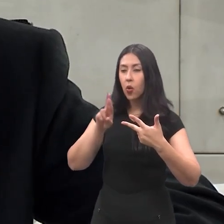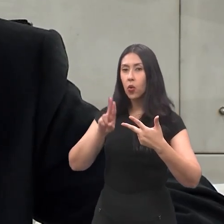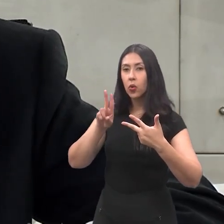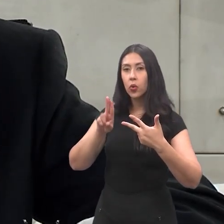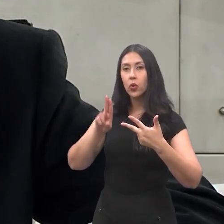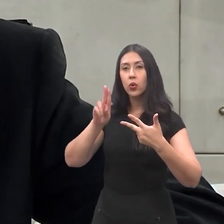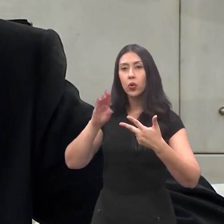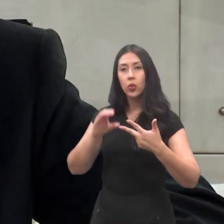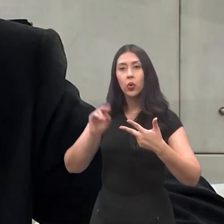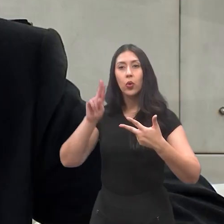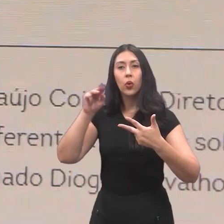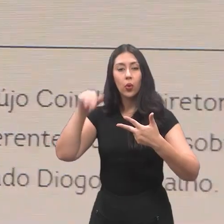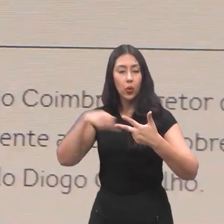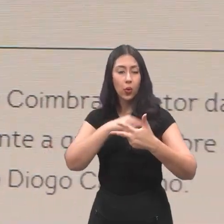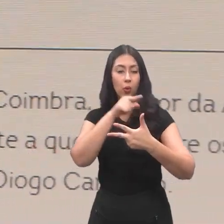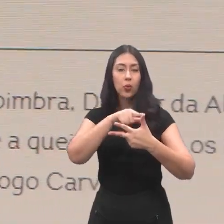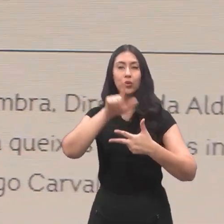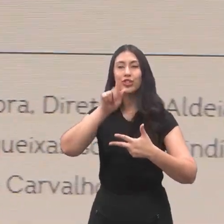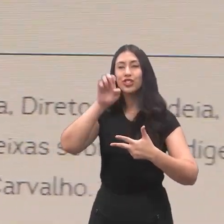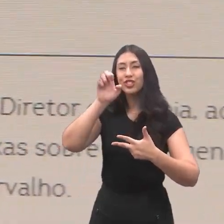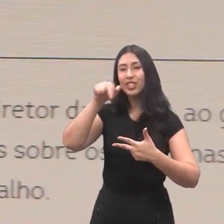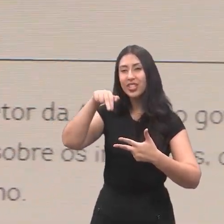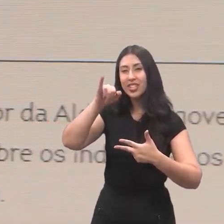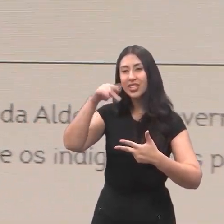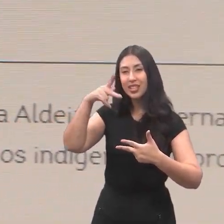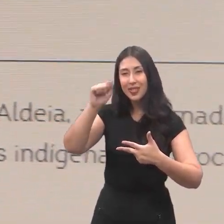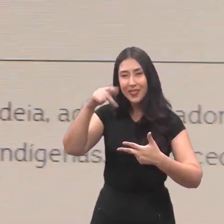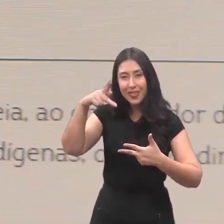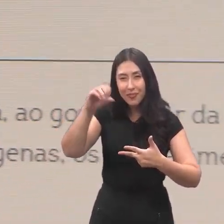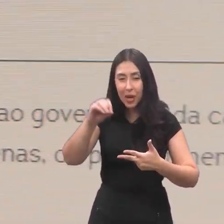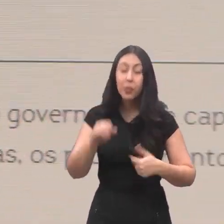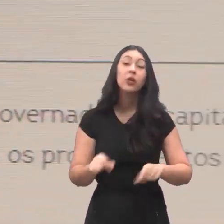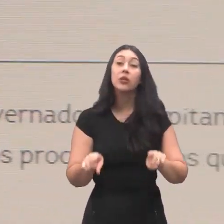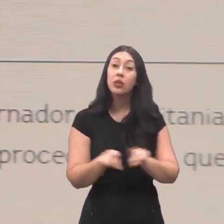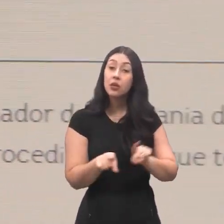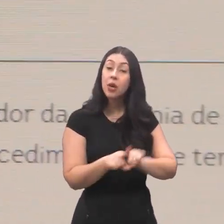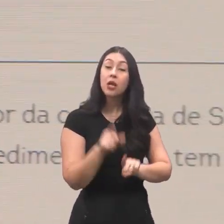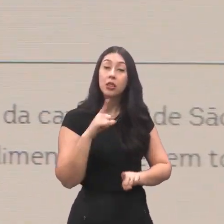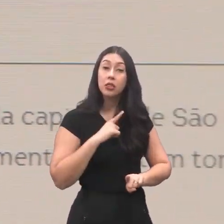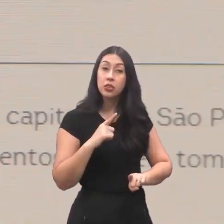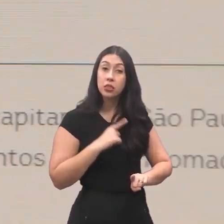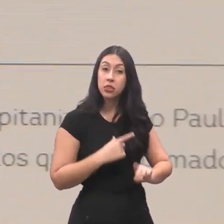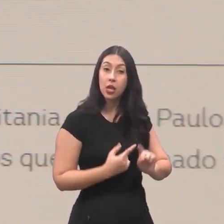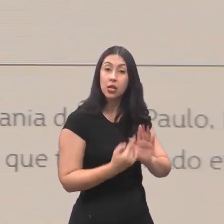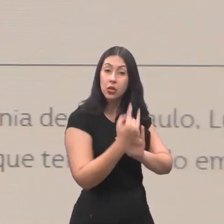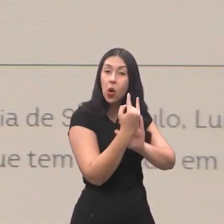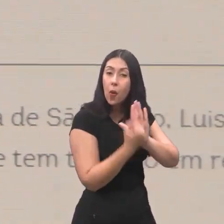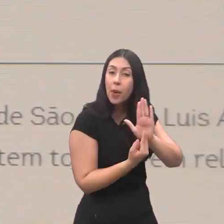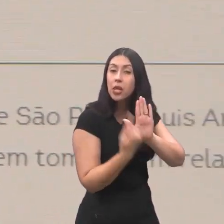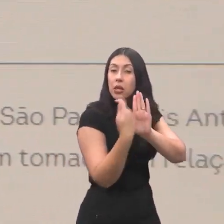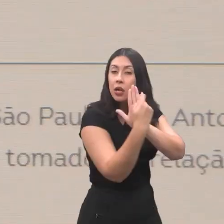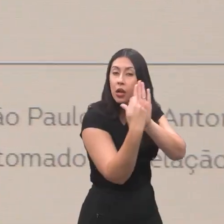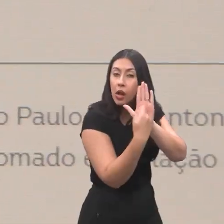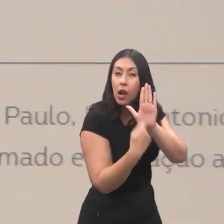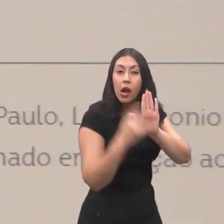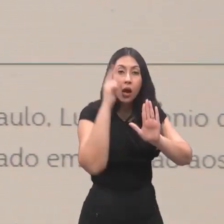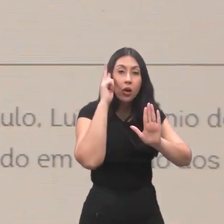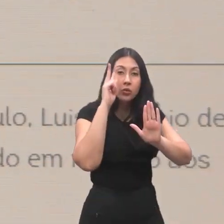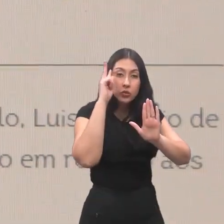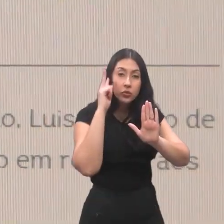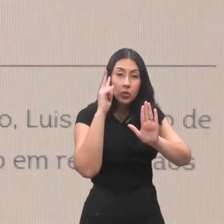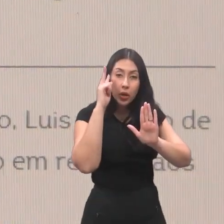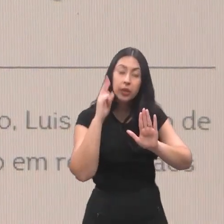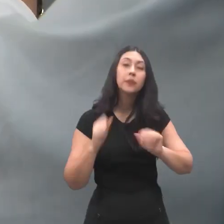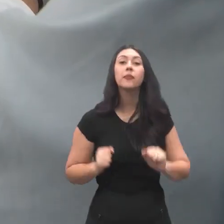e o preto do genipapo. O Promemória também guarda uma série de registros sobre a presença de indígenas na região em